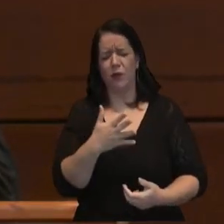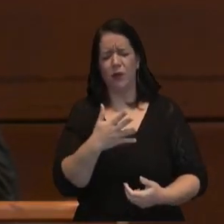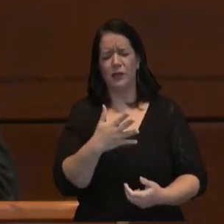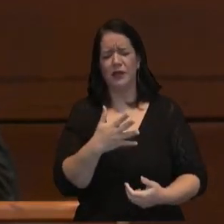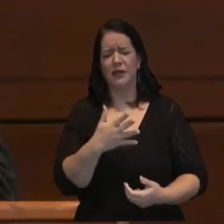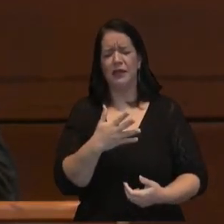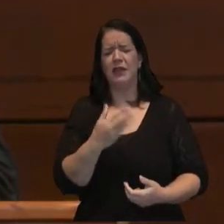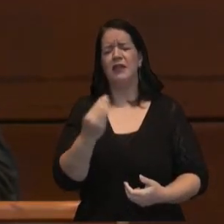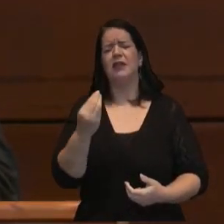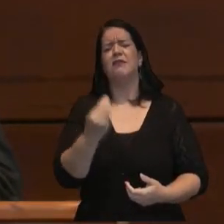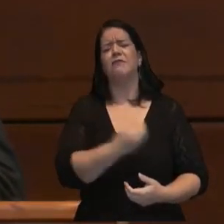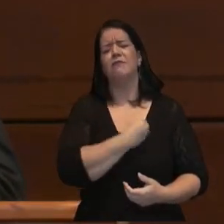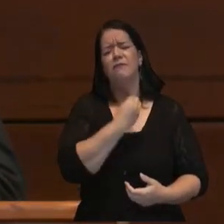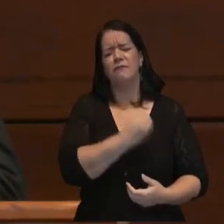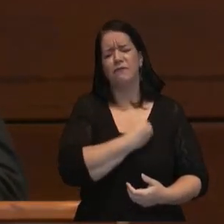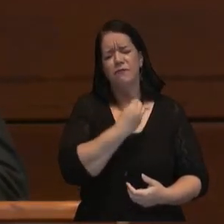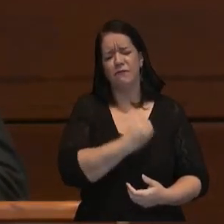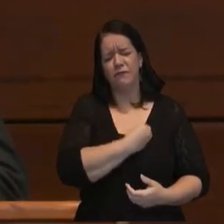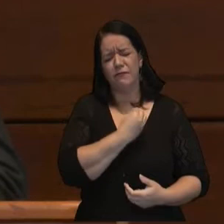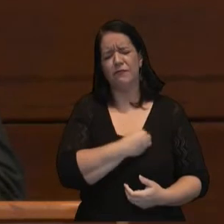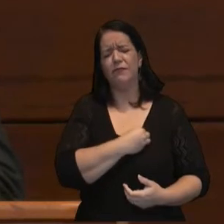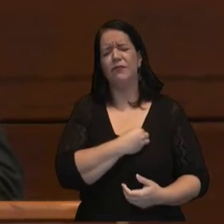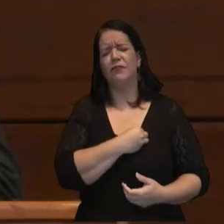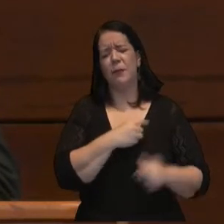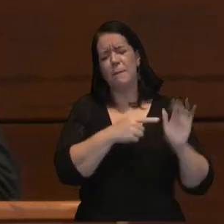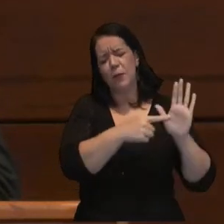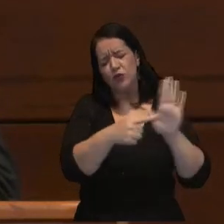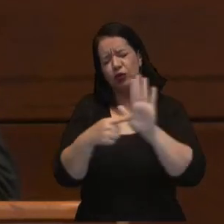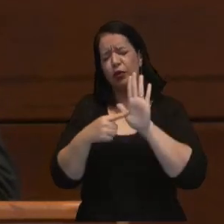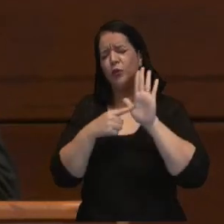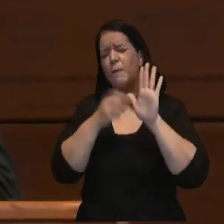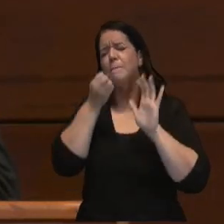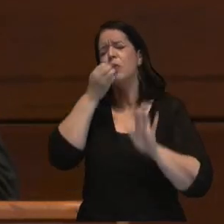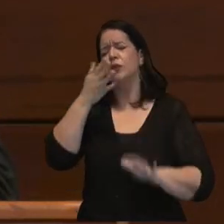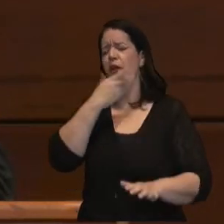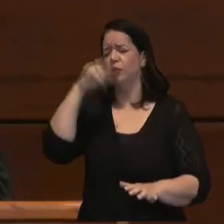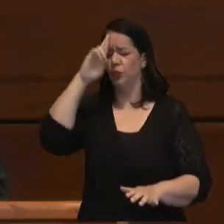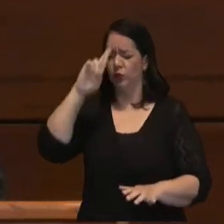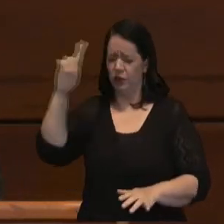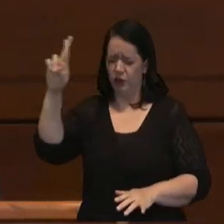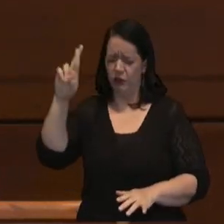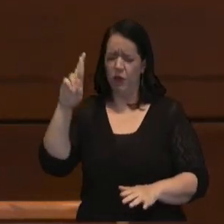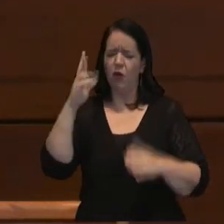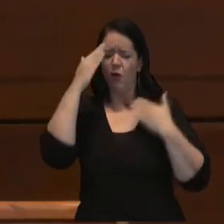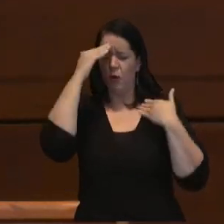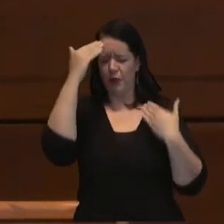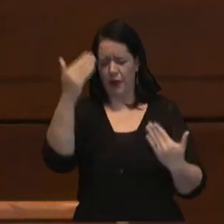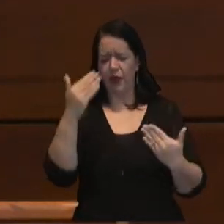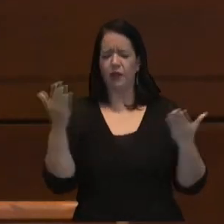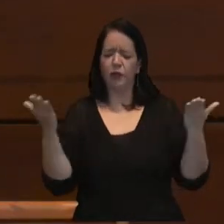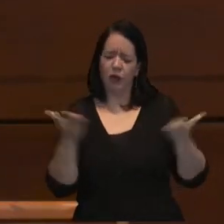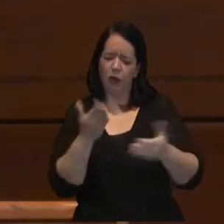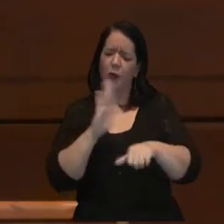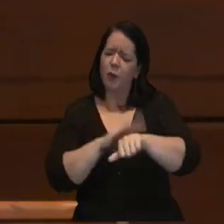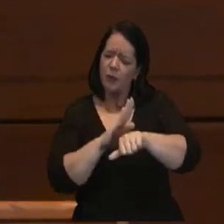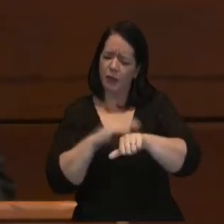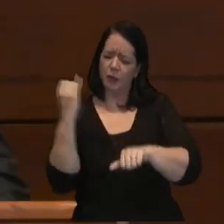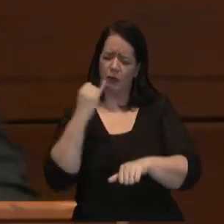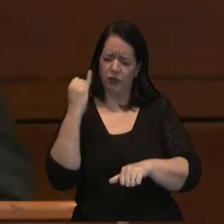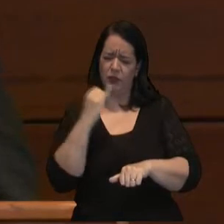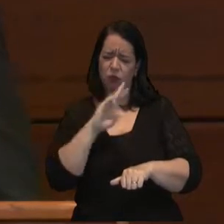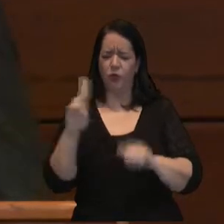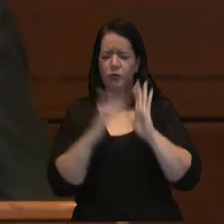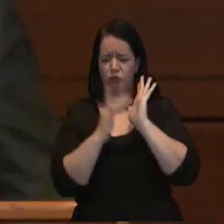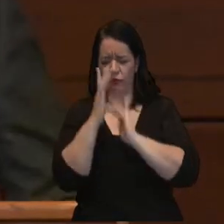do Senhor, experimentam o bem do Senhor nas nossas vidas. Obrigado por esta hora, em nome de Jesus. Amém.